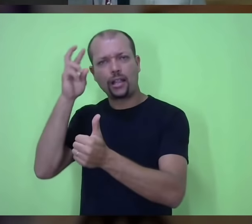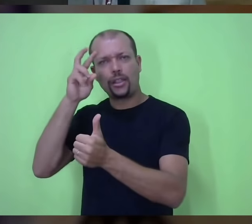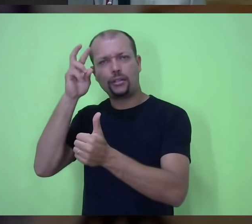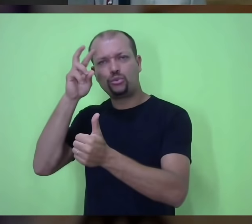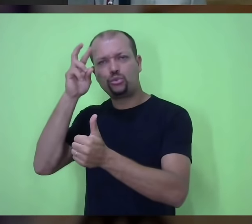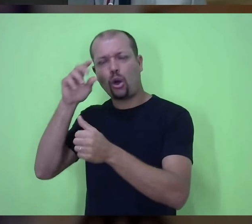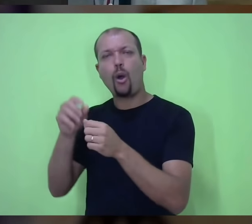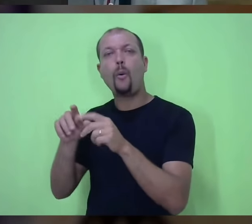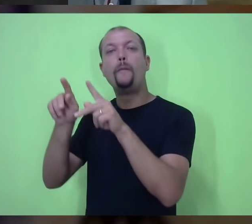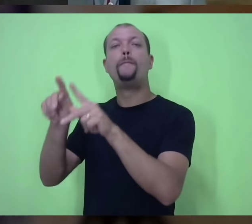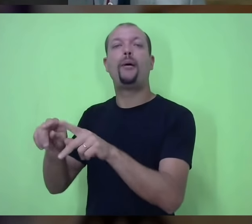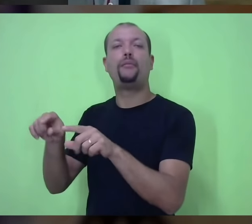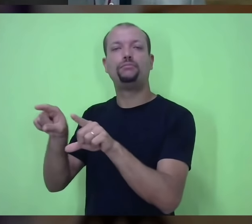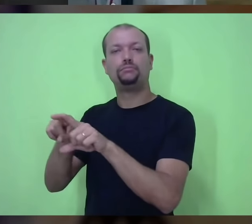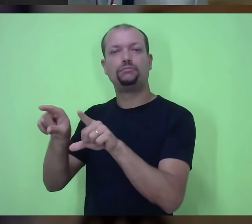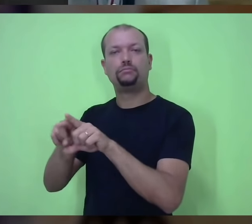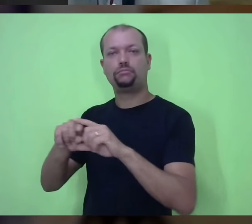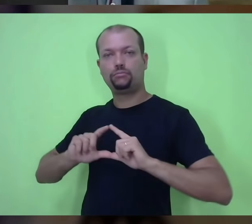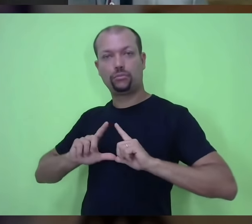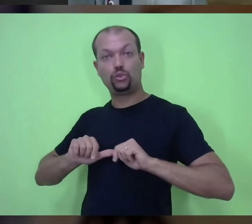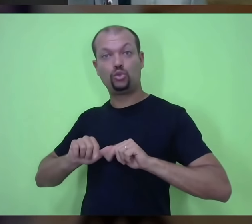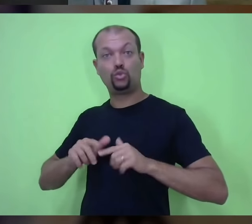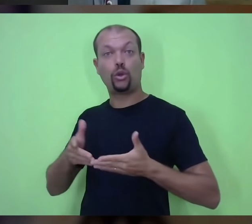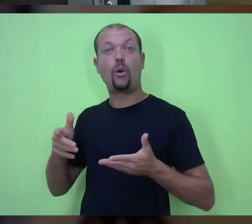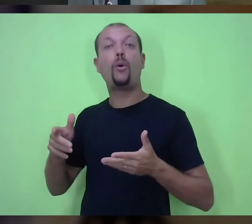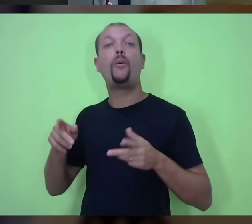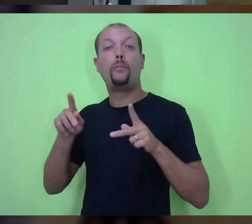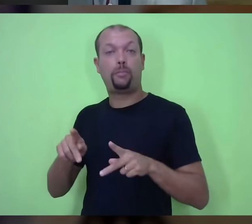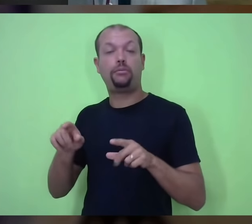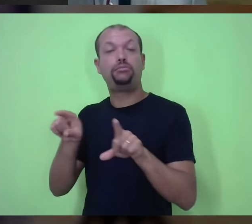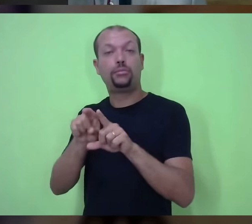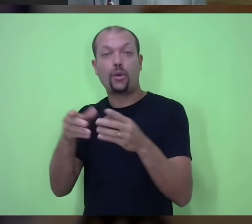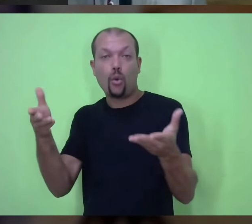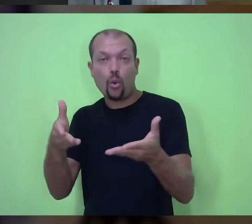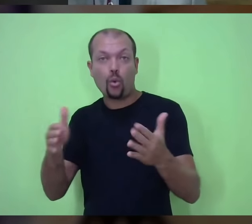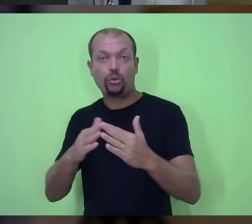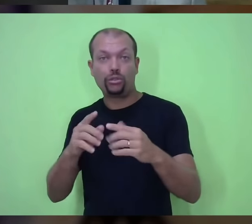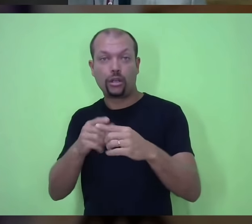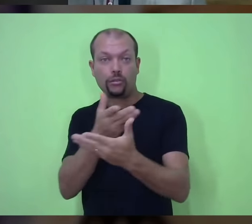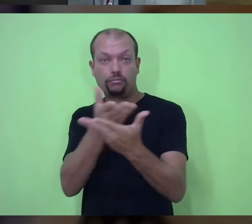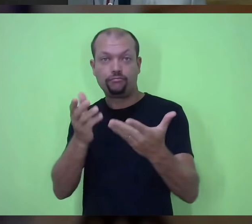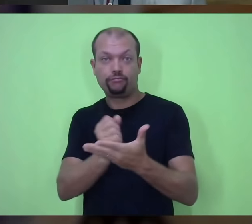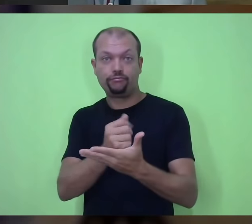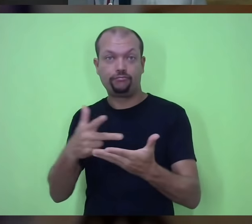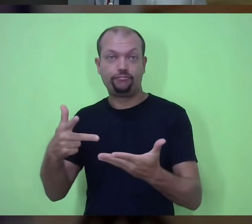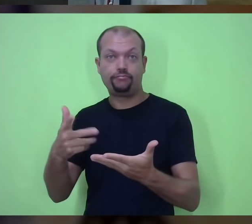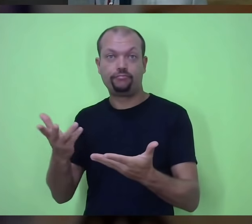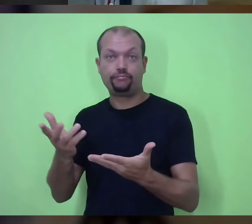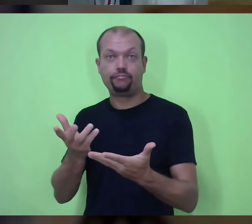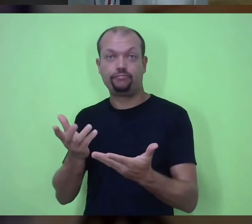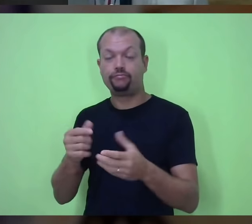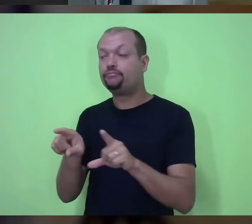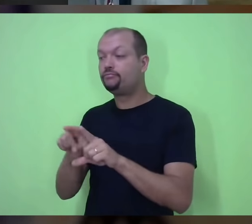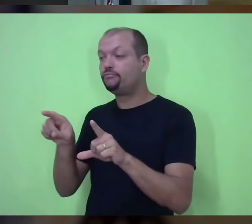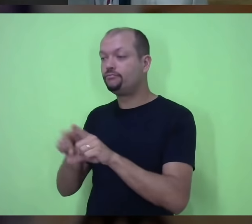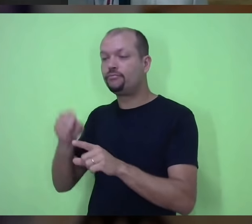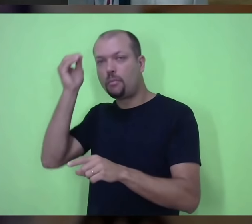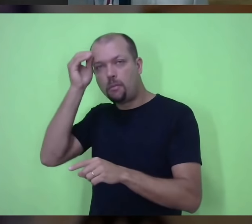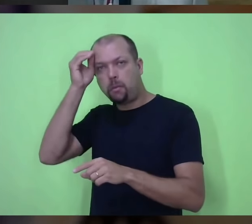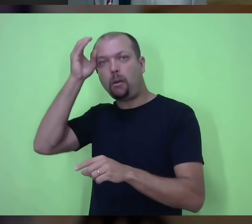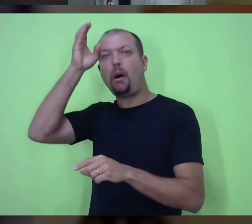história, tem conduzido o seu povo, primeiro com Israel, hoje com a igreja, nesse processo de amadurecimento,